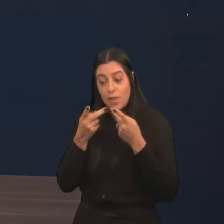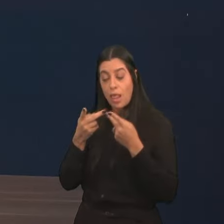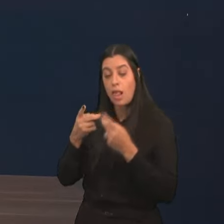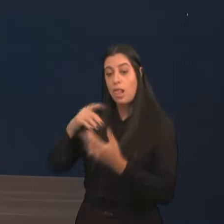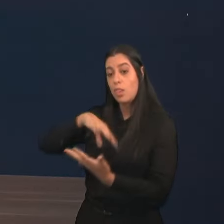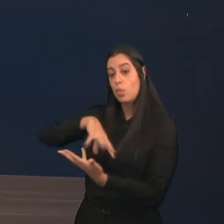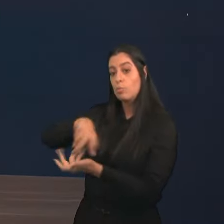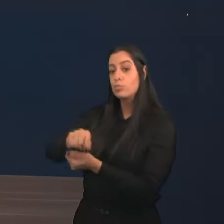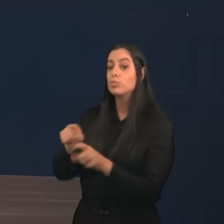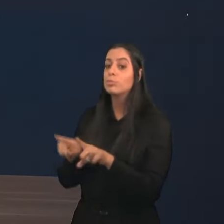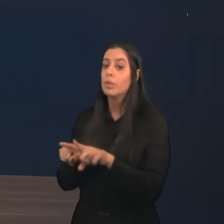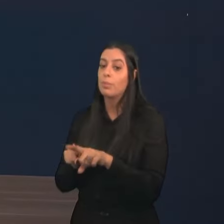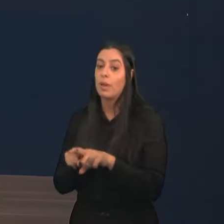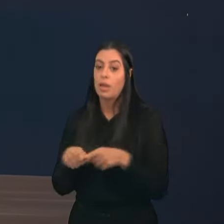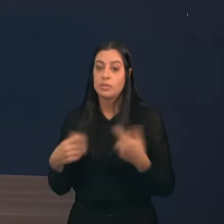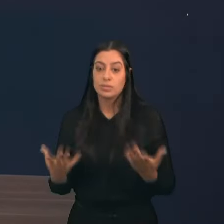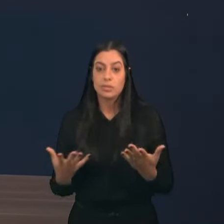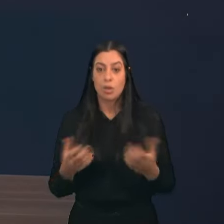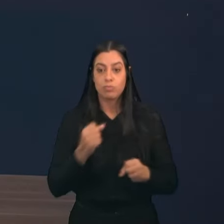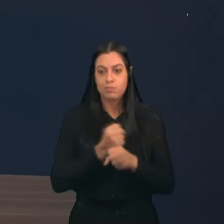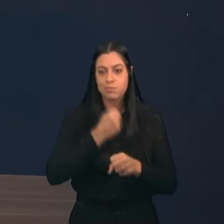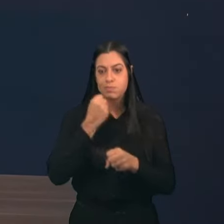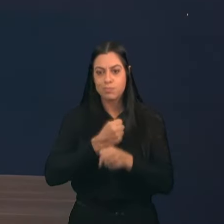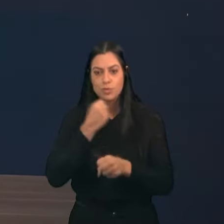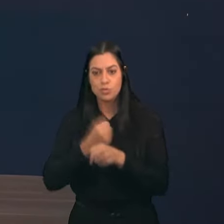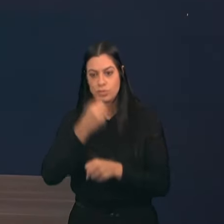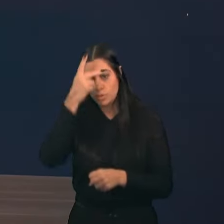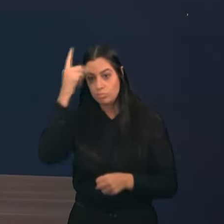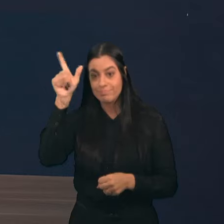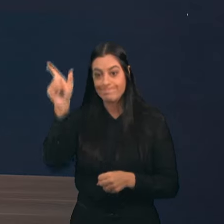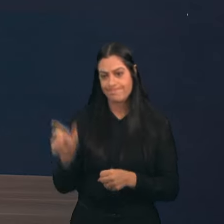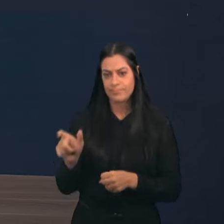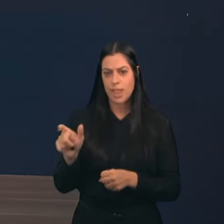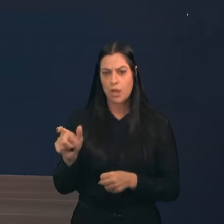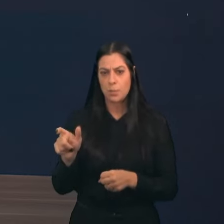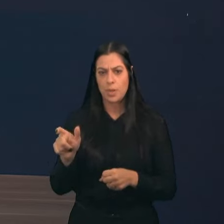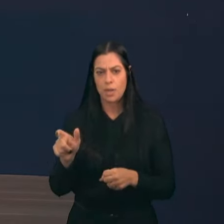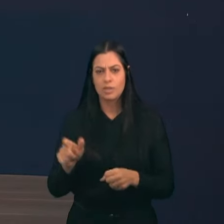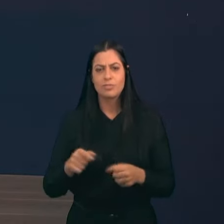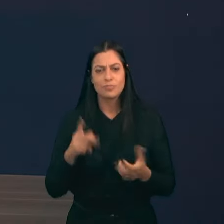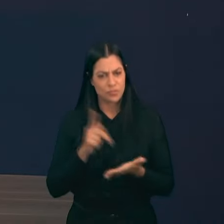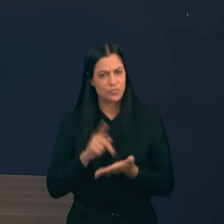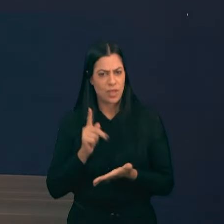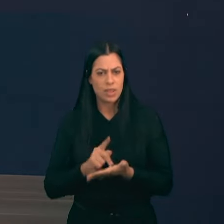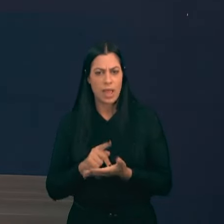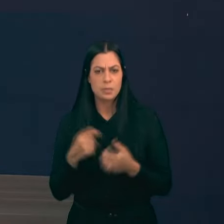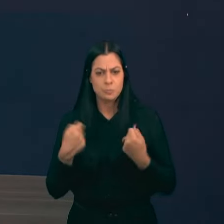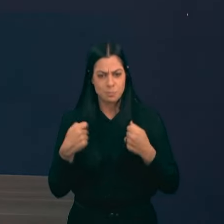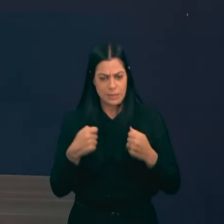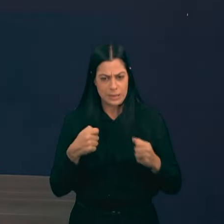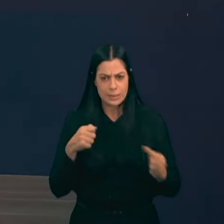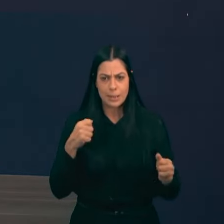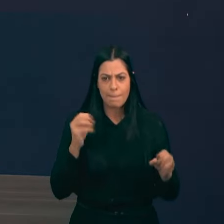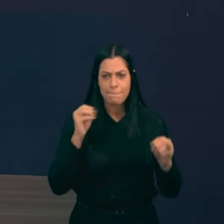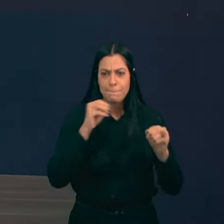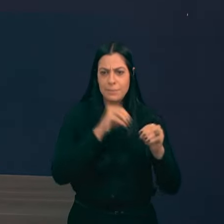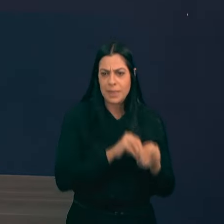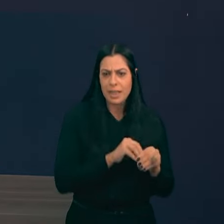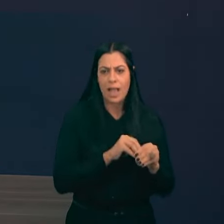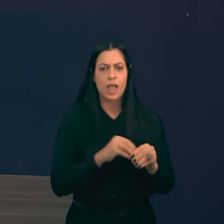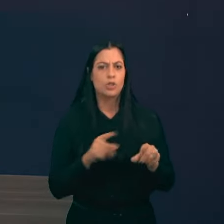mundo. Então, essa construção humana, ela de verdade necessita ser